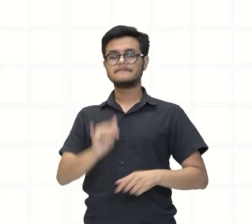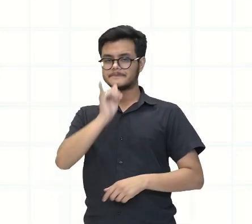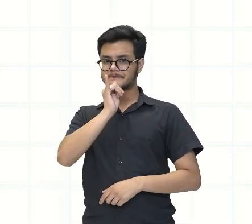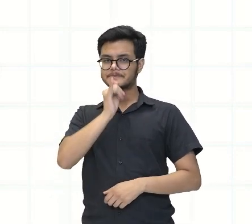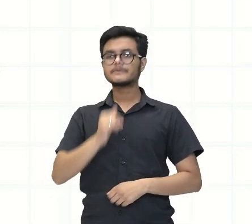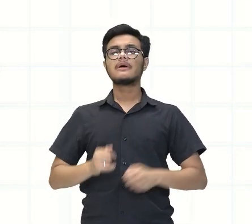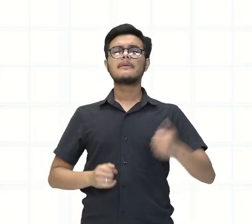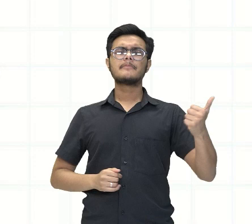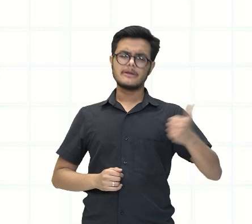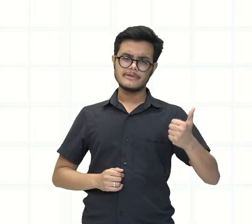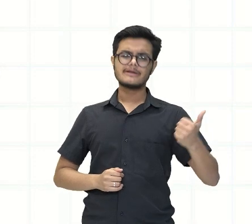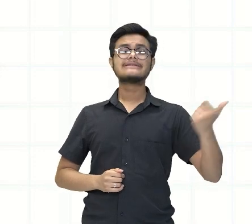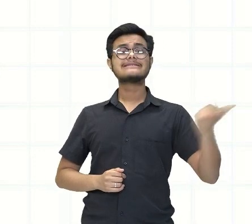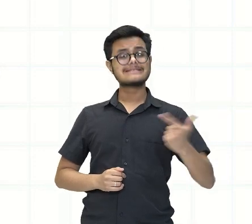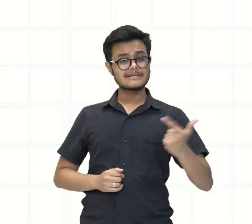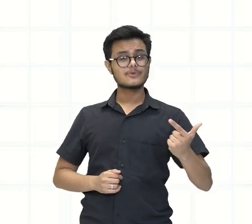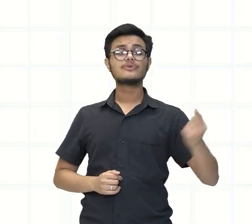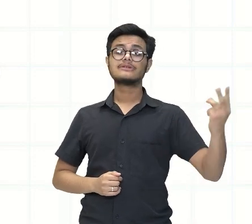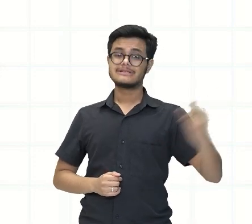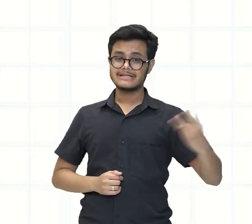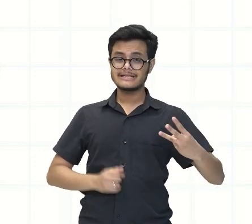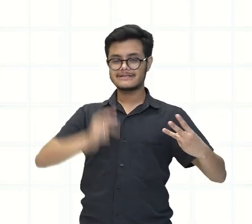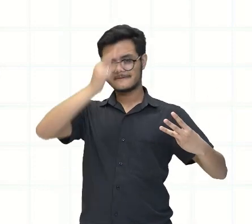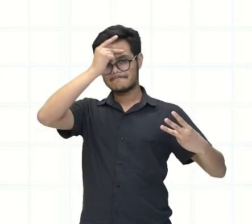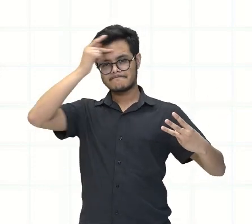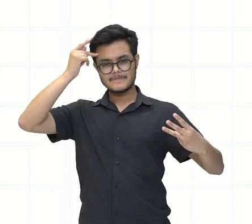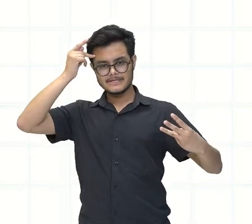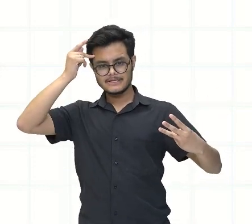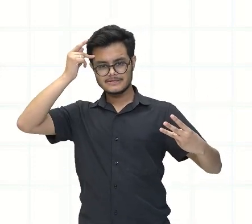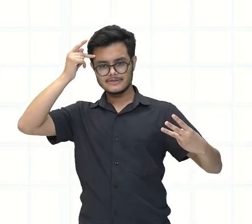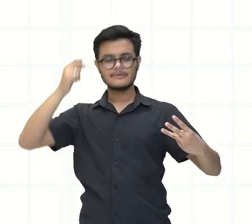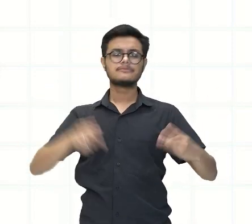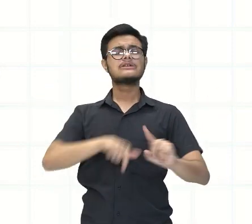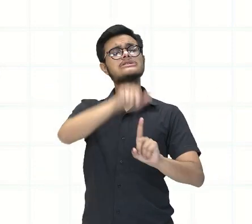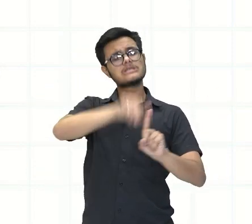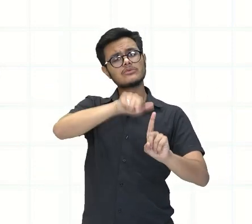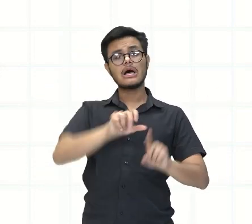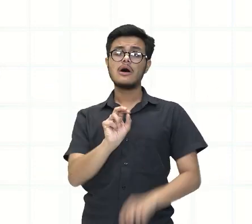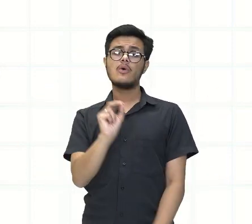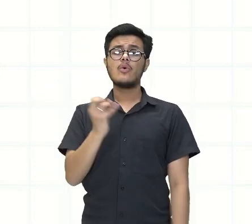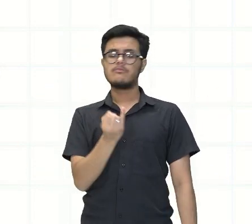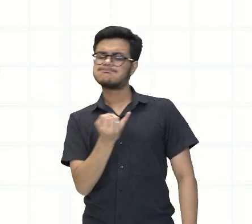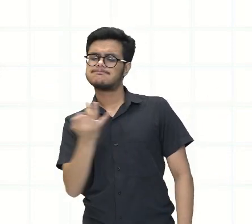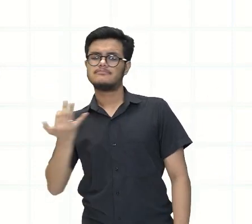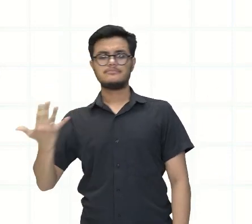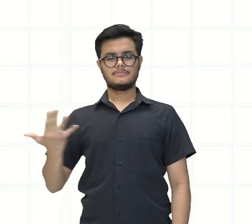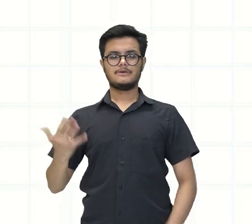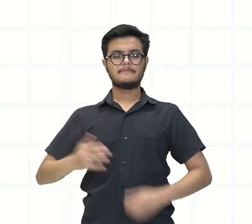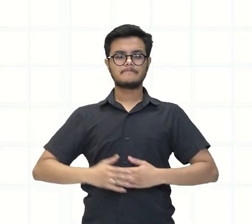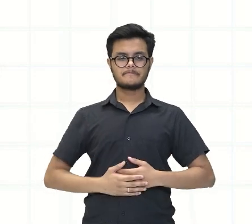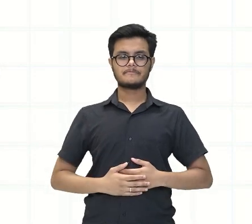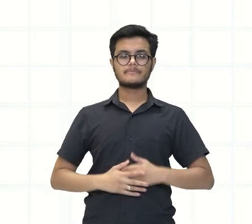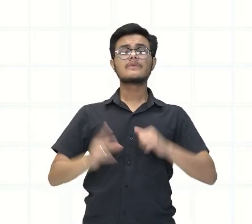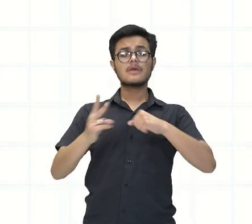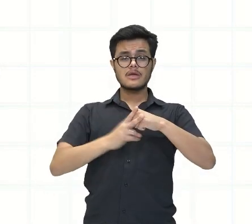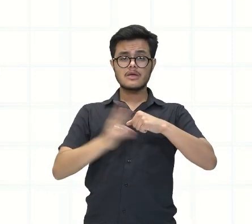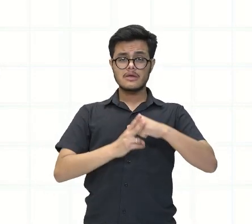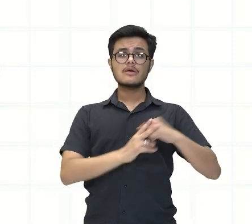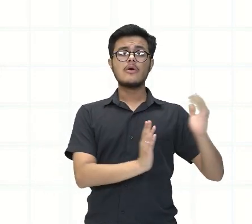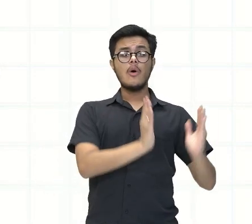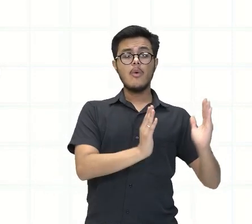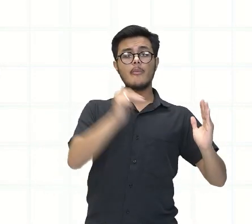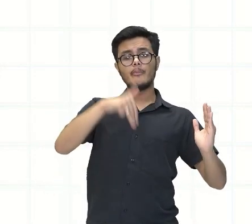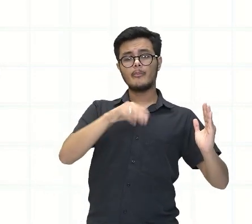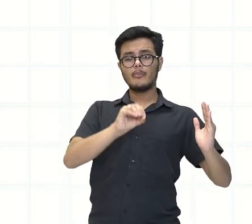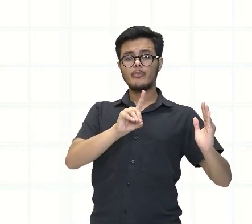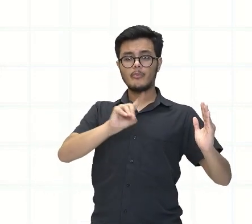em pessoa, né? Indicando primeira, segunda, terceira ou terceira pessoa. Os verbos são marcados em passado, presente ou futuro,